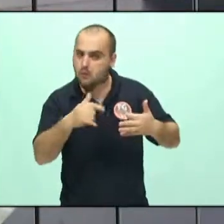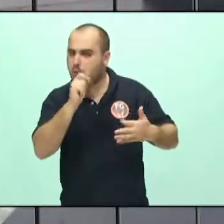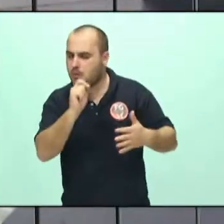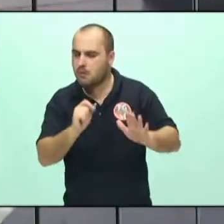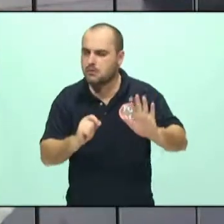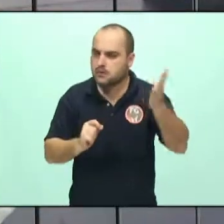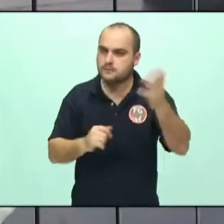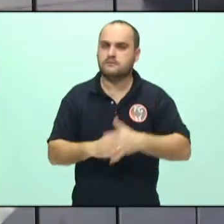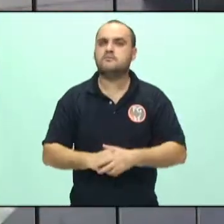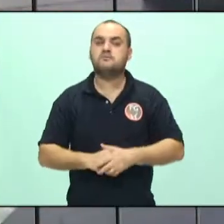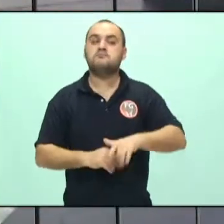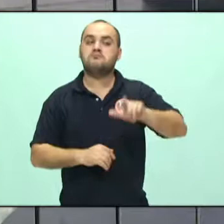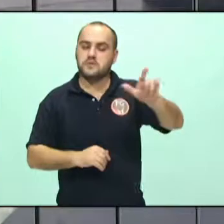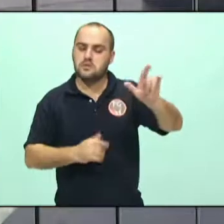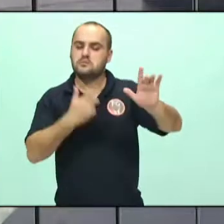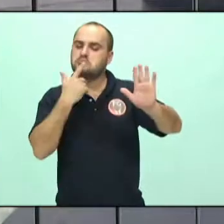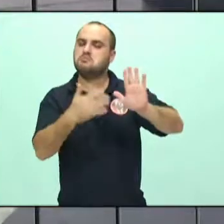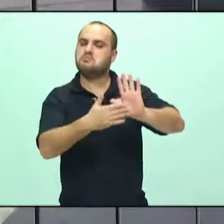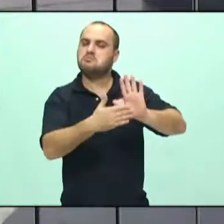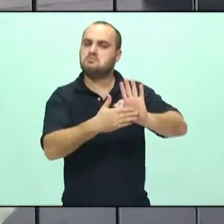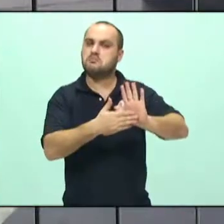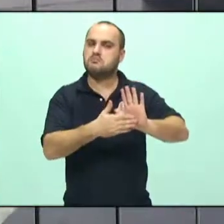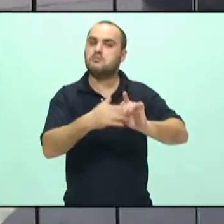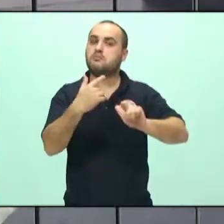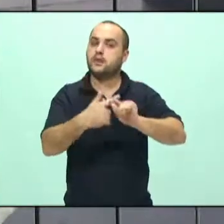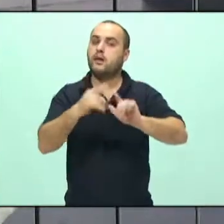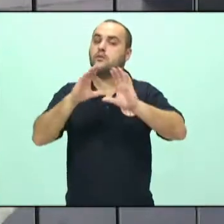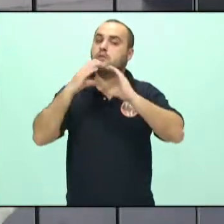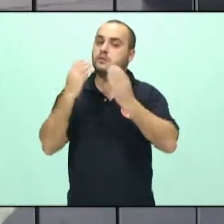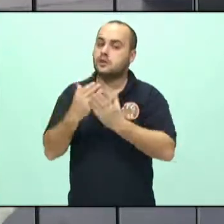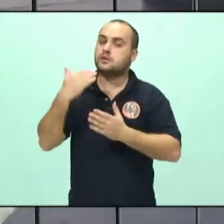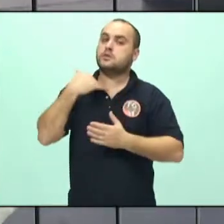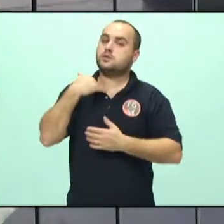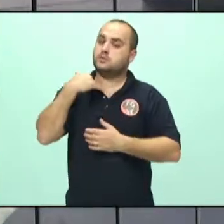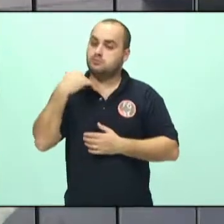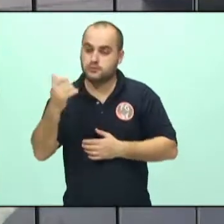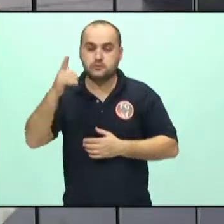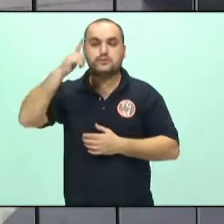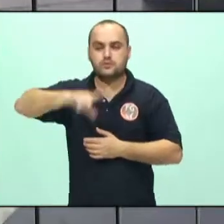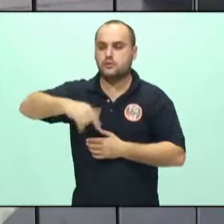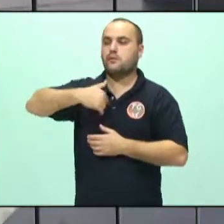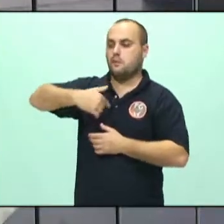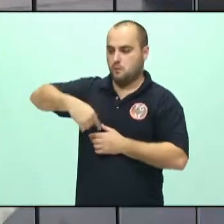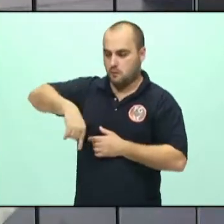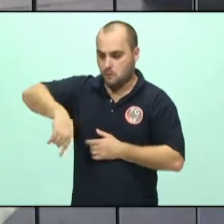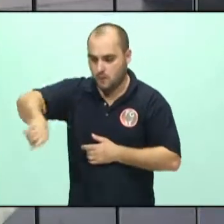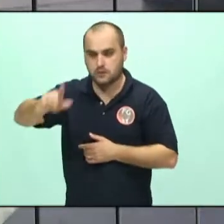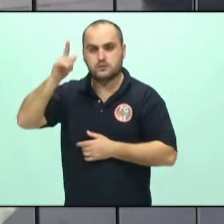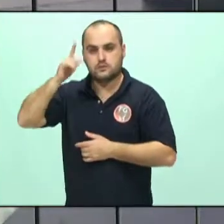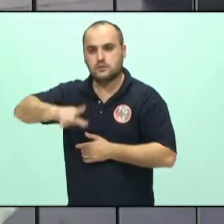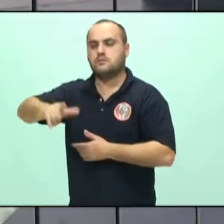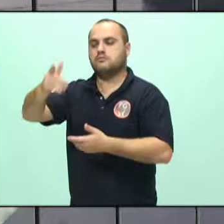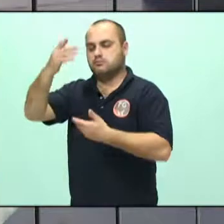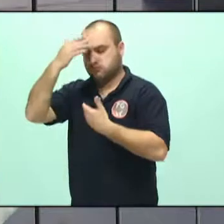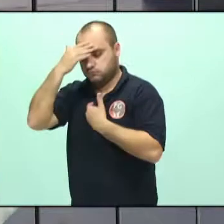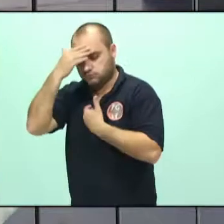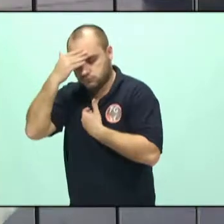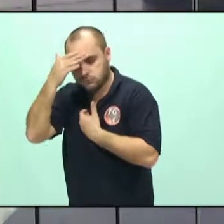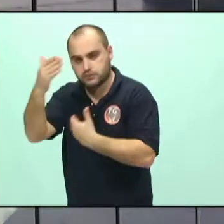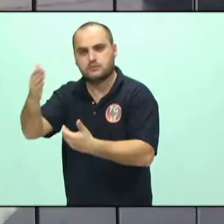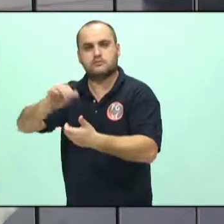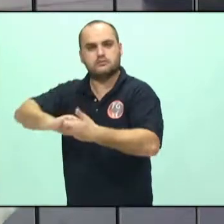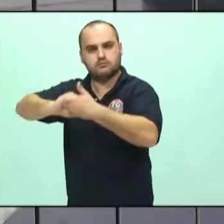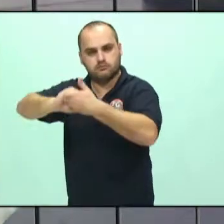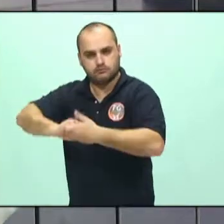e eles cumpriram a palavra deles, porque depois a comunidade me chamou novamente, eu fui lá novamente para agradecer, inclusive,